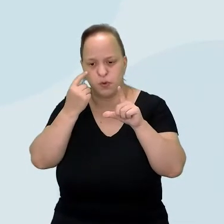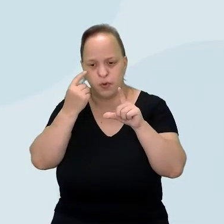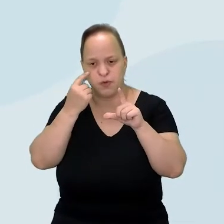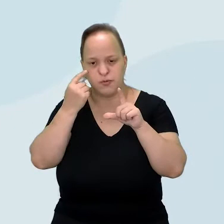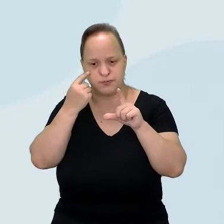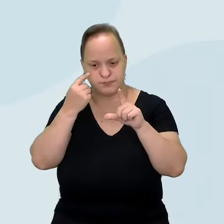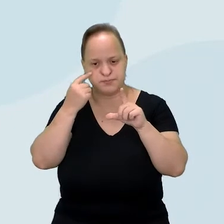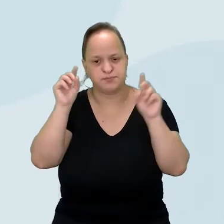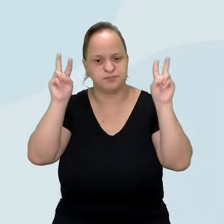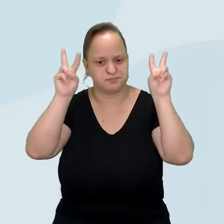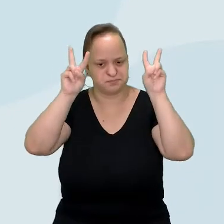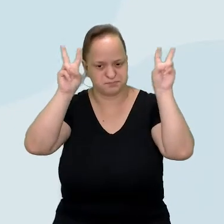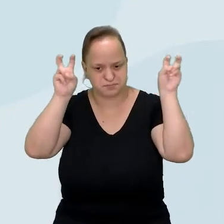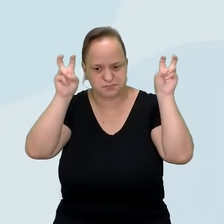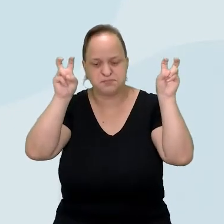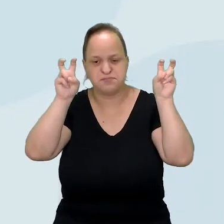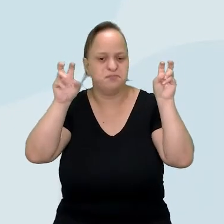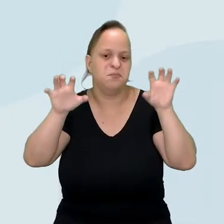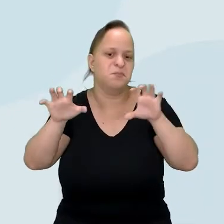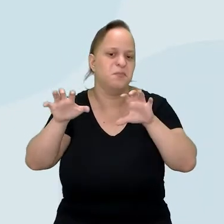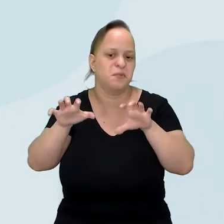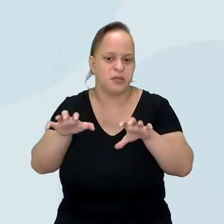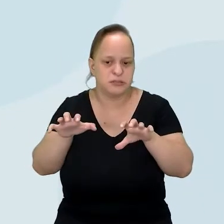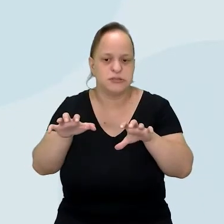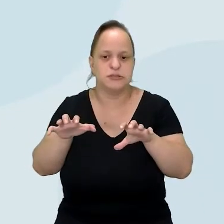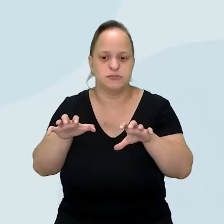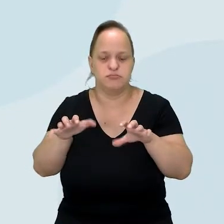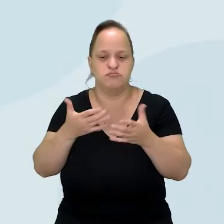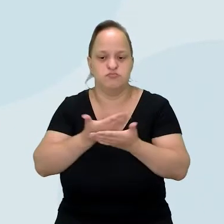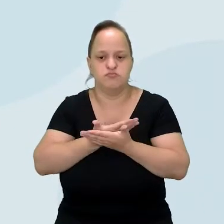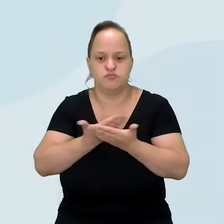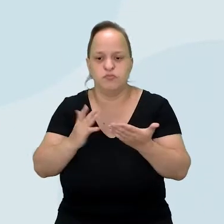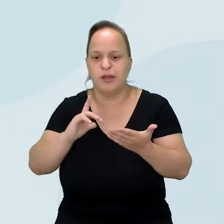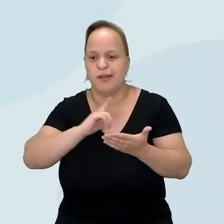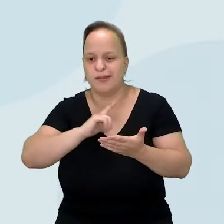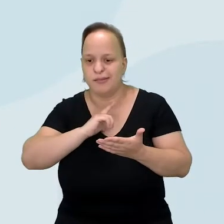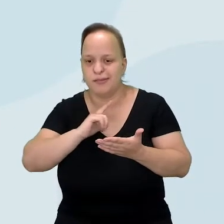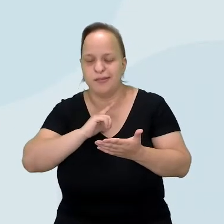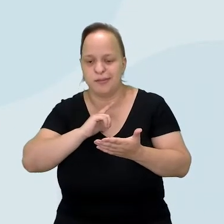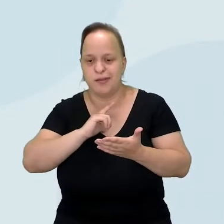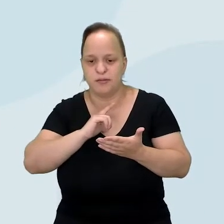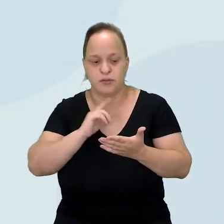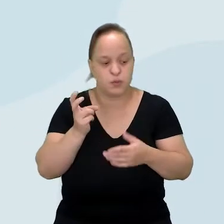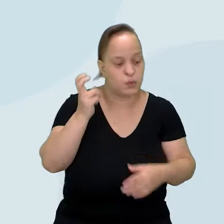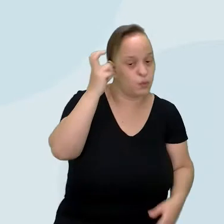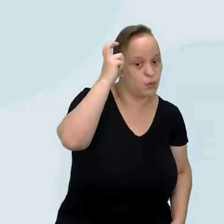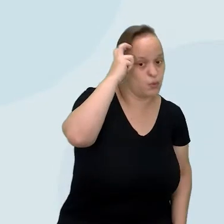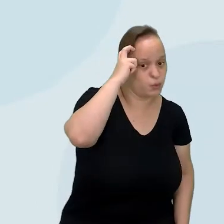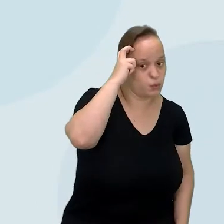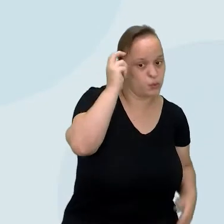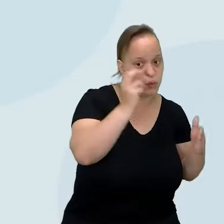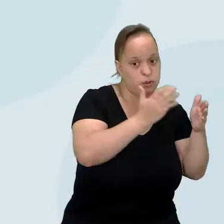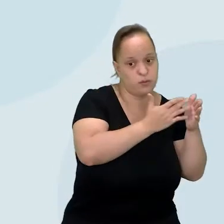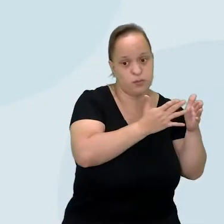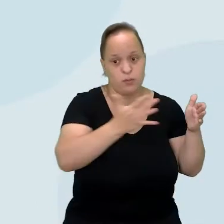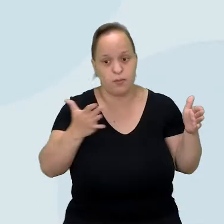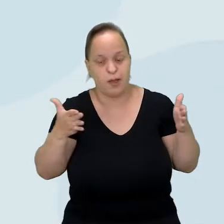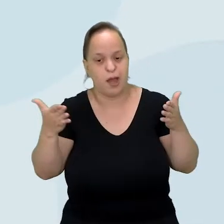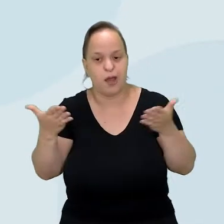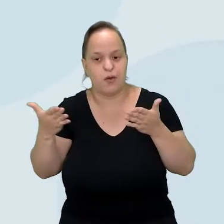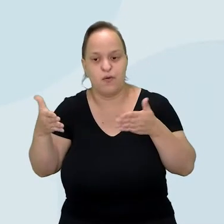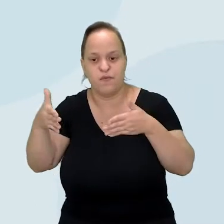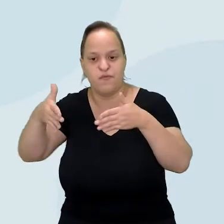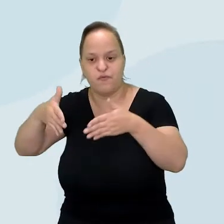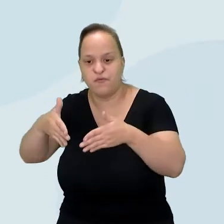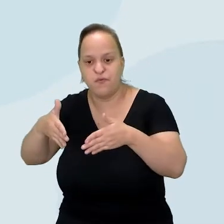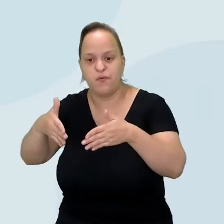fala dentro dessa forma, né, a gente tem aí, partindo da cultura e agora indo para o cultivo, né, do